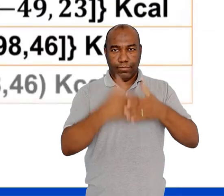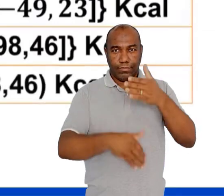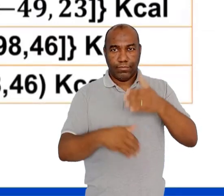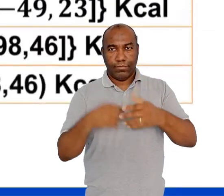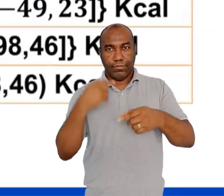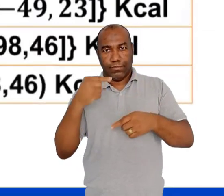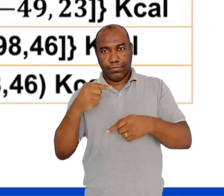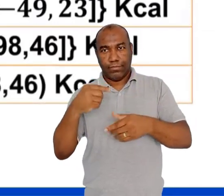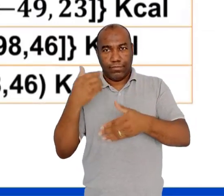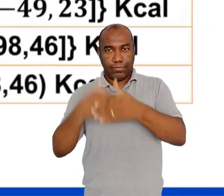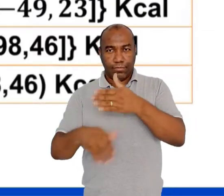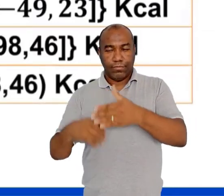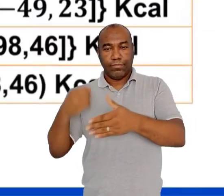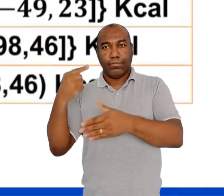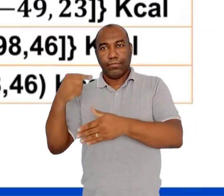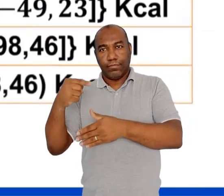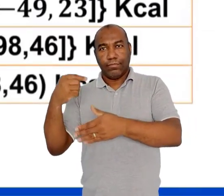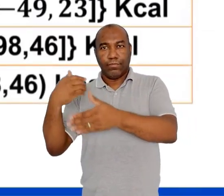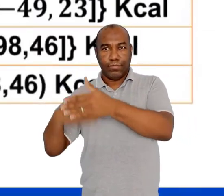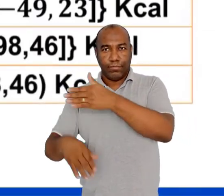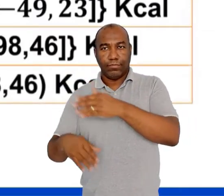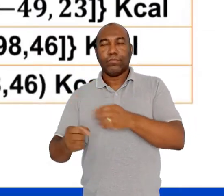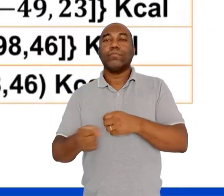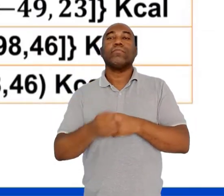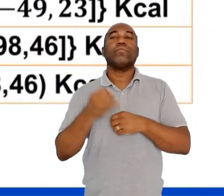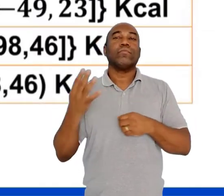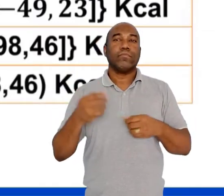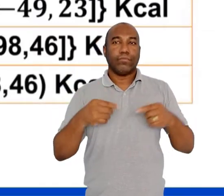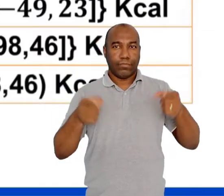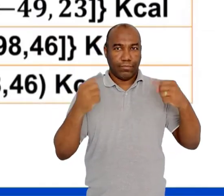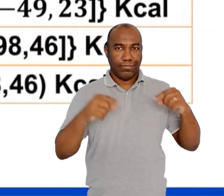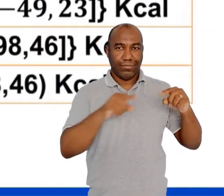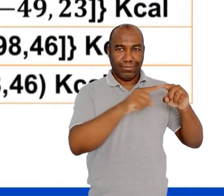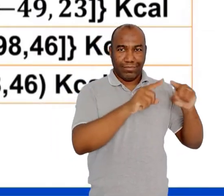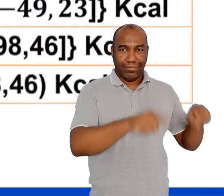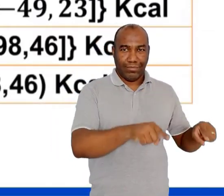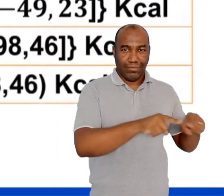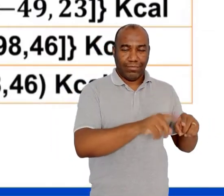ali menos 166,48 menos